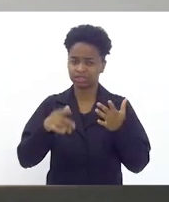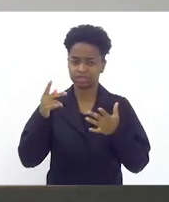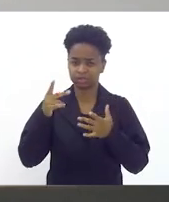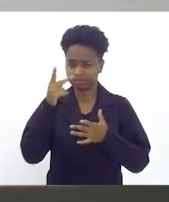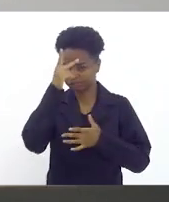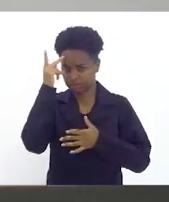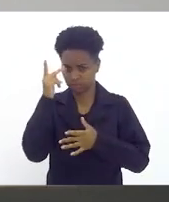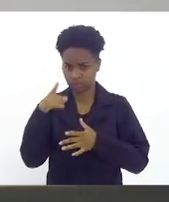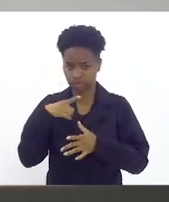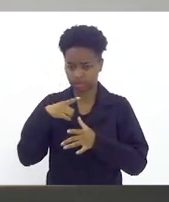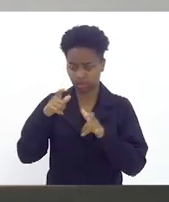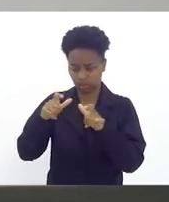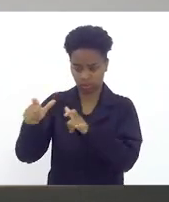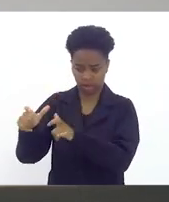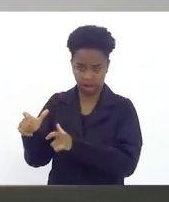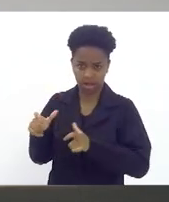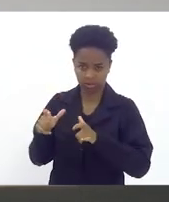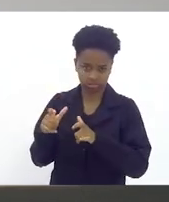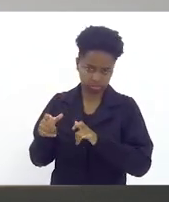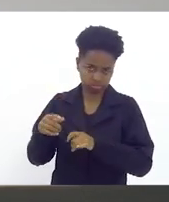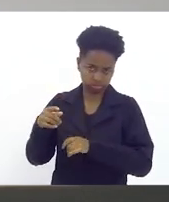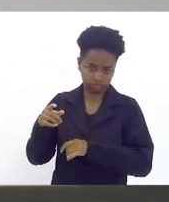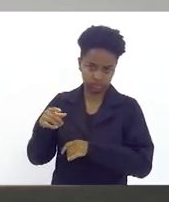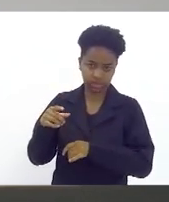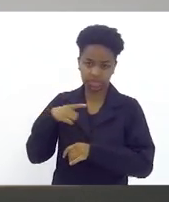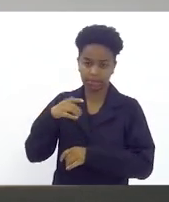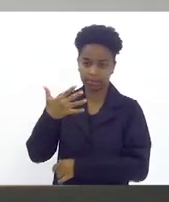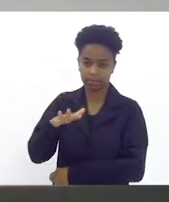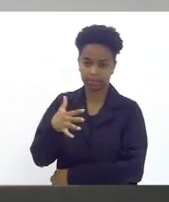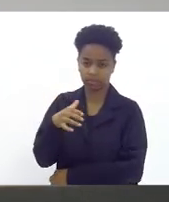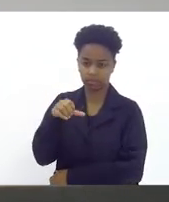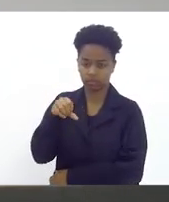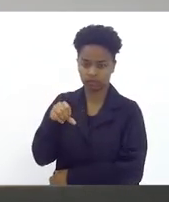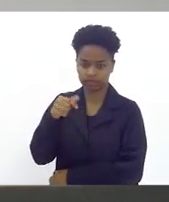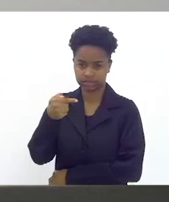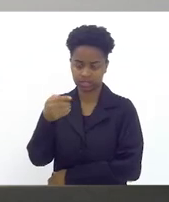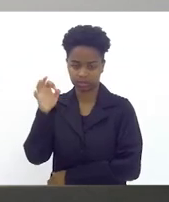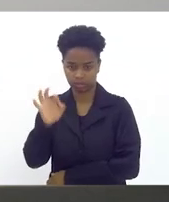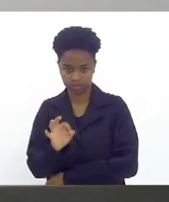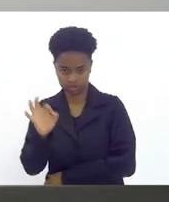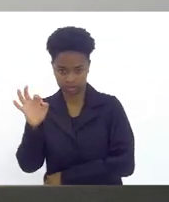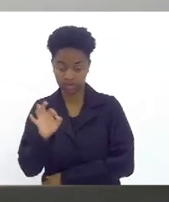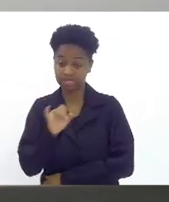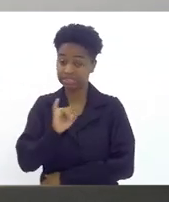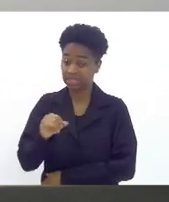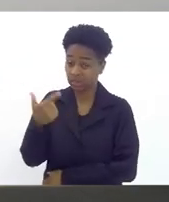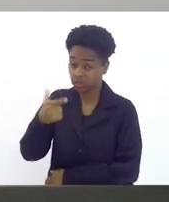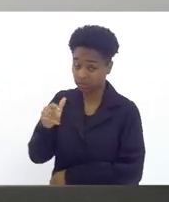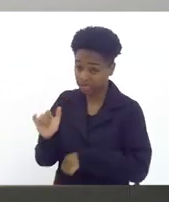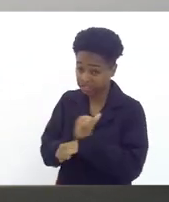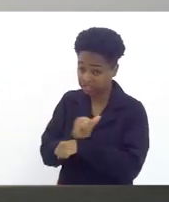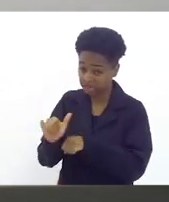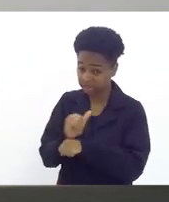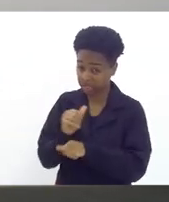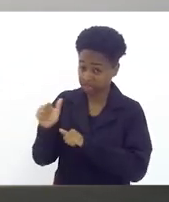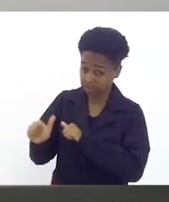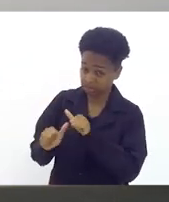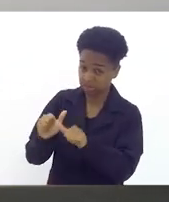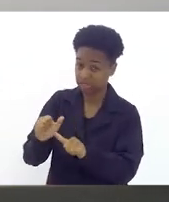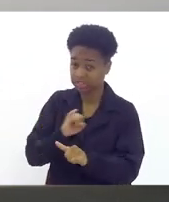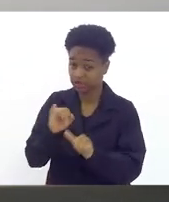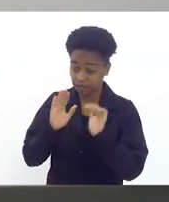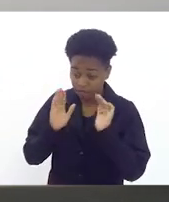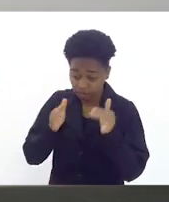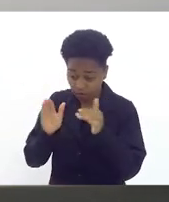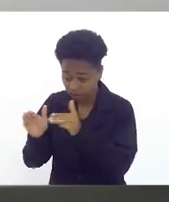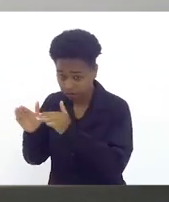médicos proprietários que representam 97% do total de imóveis se a gente não tiver uma estratégia de restauração que Visa atacar essas pequenas